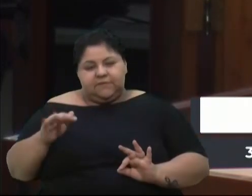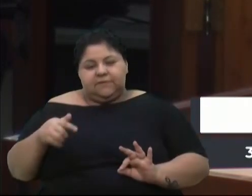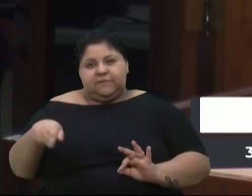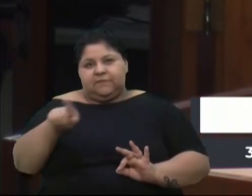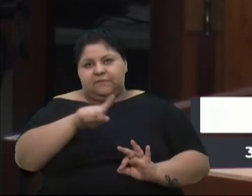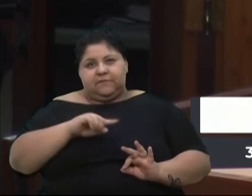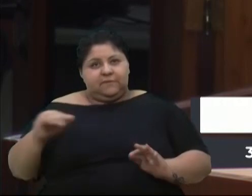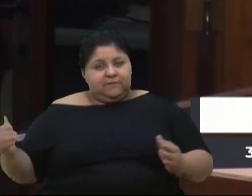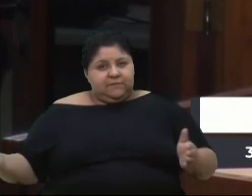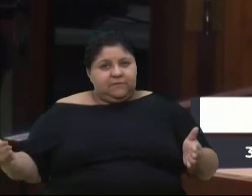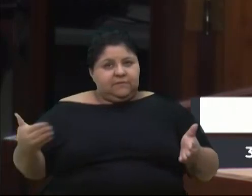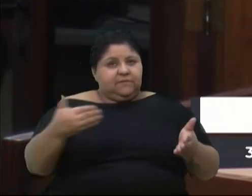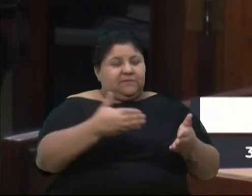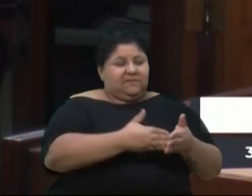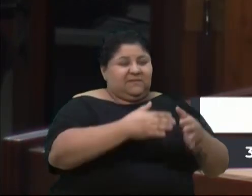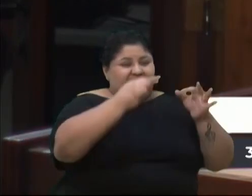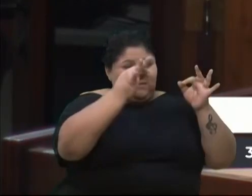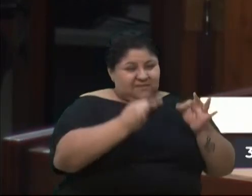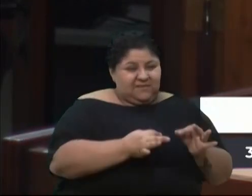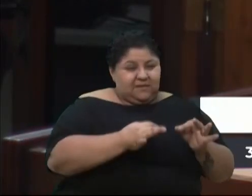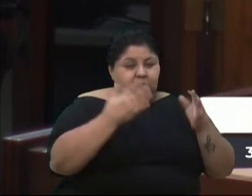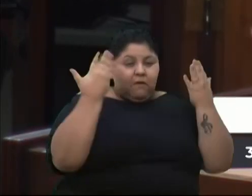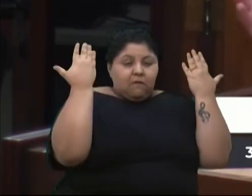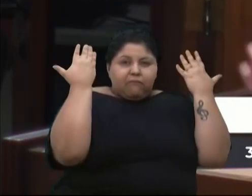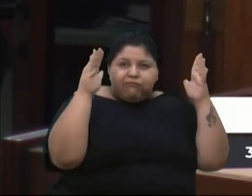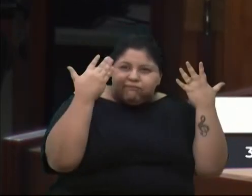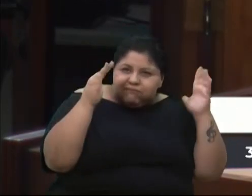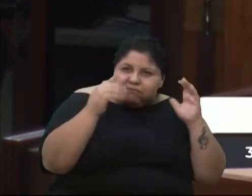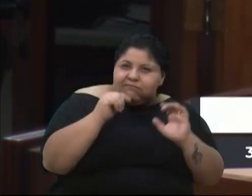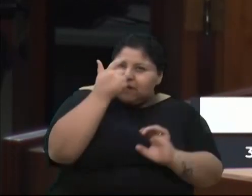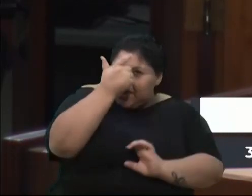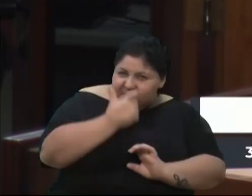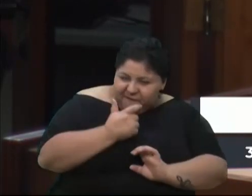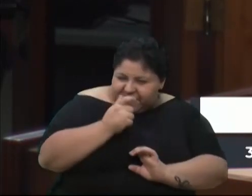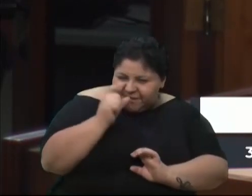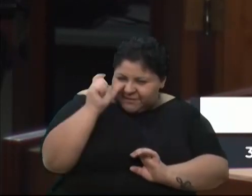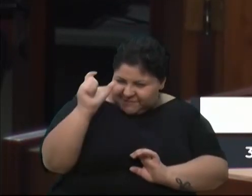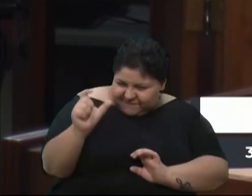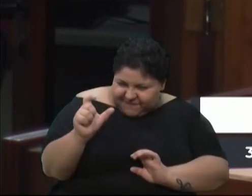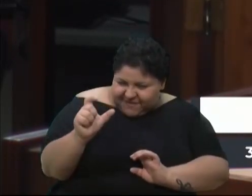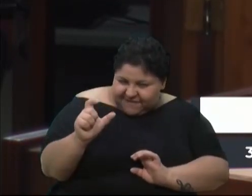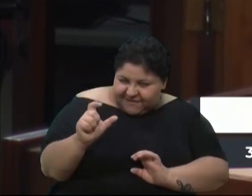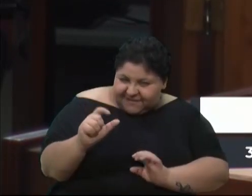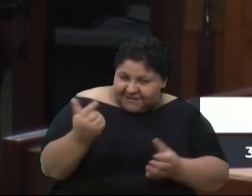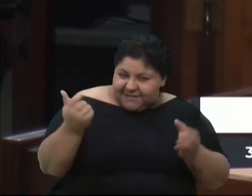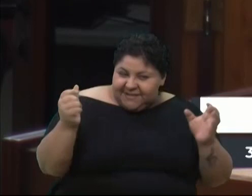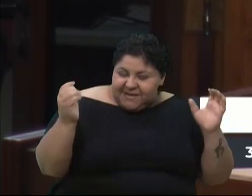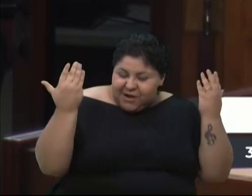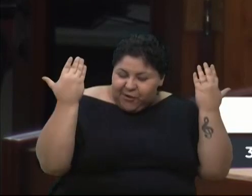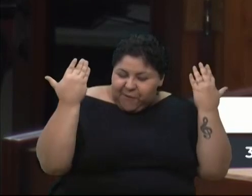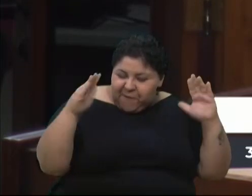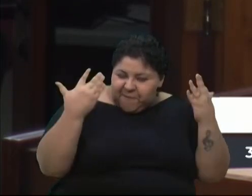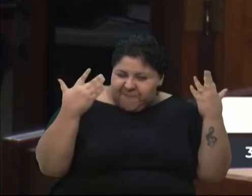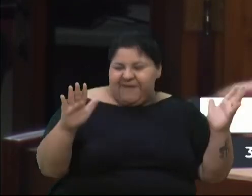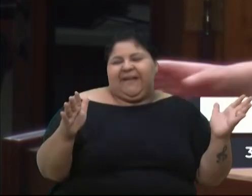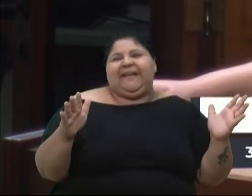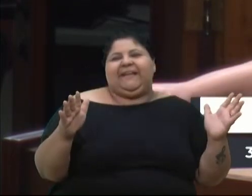vem aqui, de fato, comemorar. Eu acho que é essa palavra que a gente pode utilizar no dia de